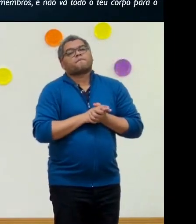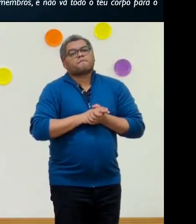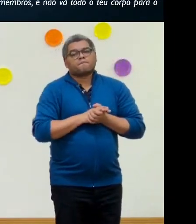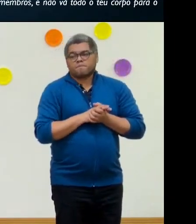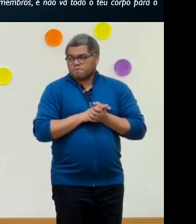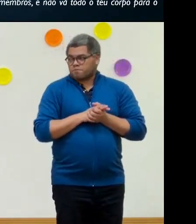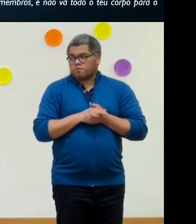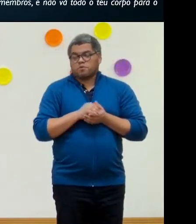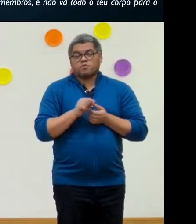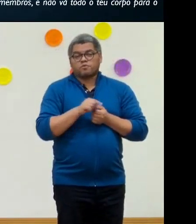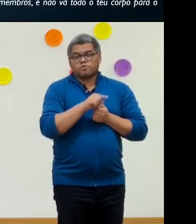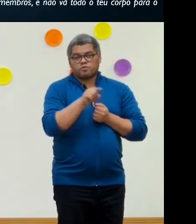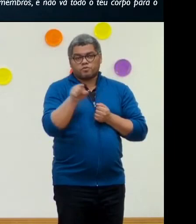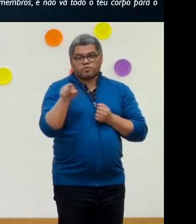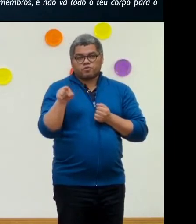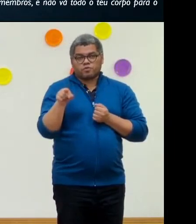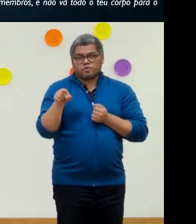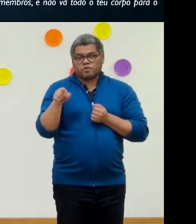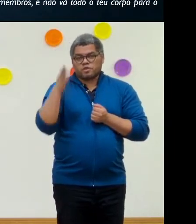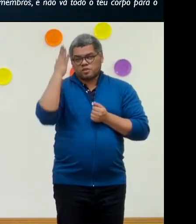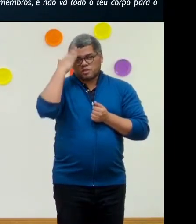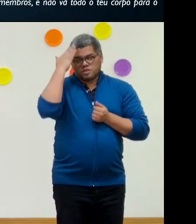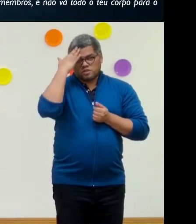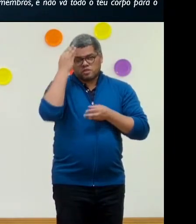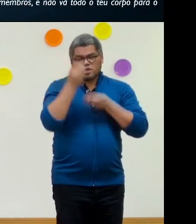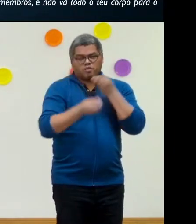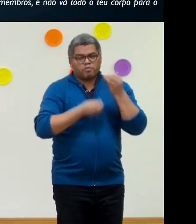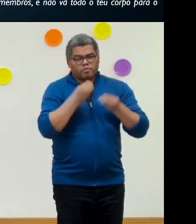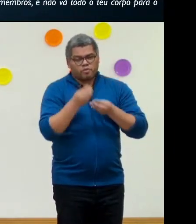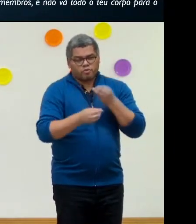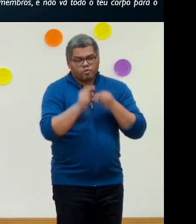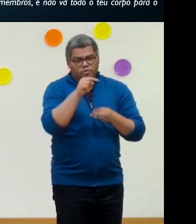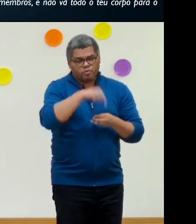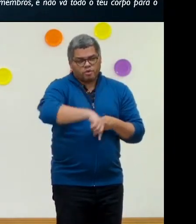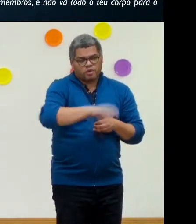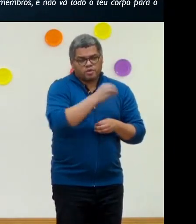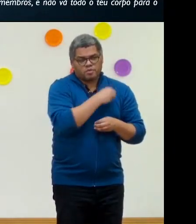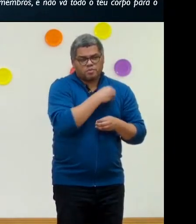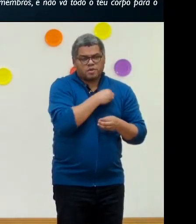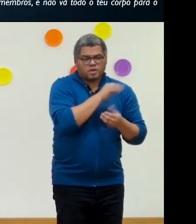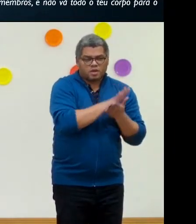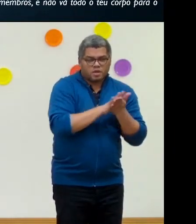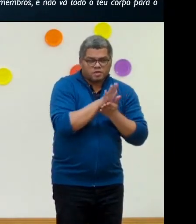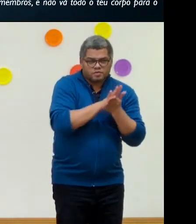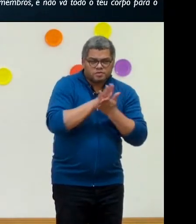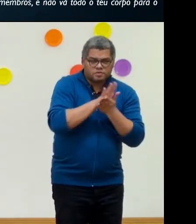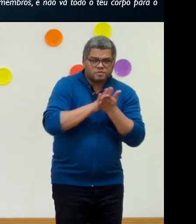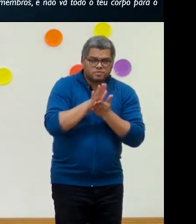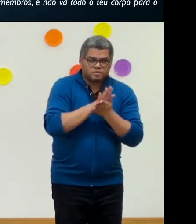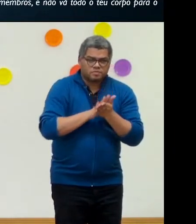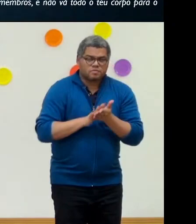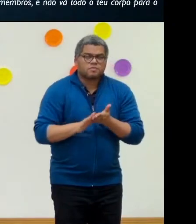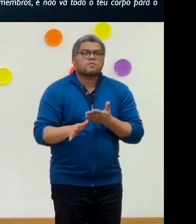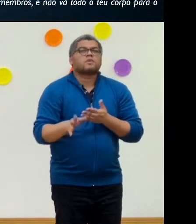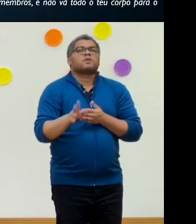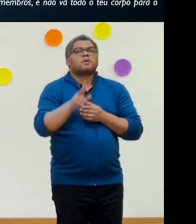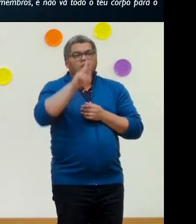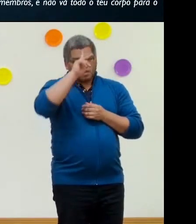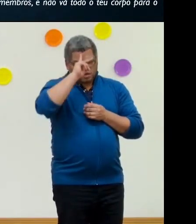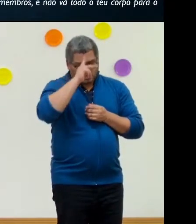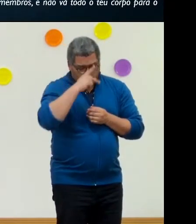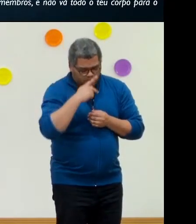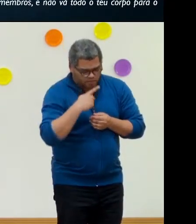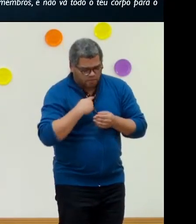Você não sabe, você sabe o quão destrutivo é esse pecado. O mundo não brinca de tentar você. Negue-se a si mesmo.